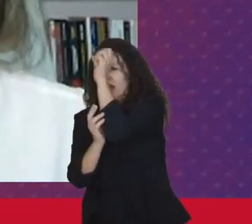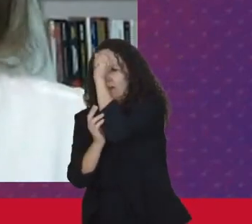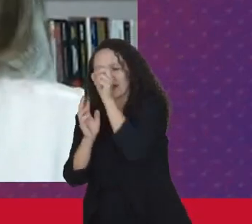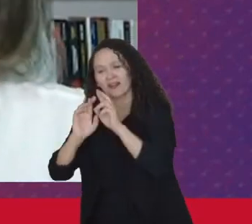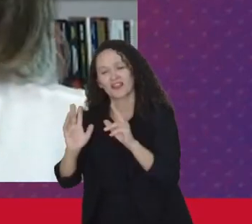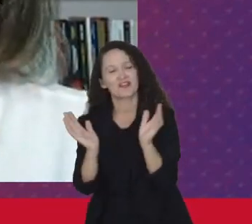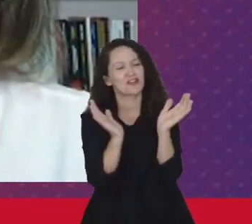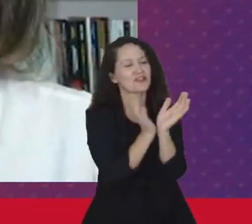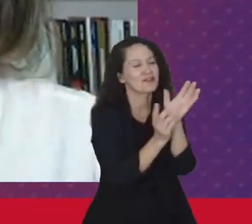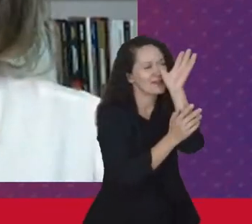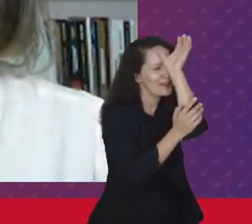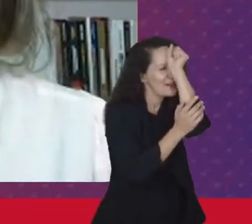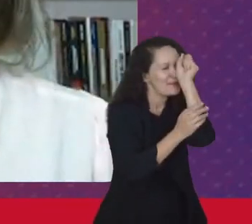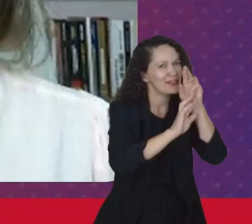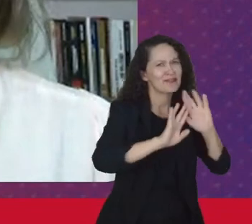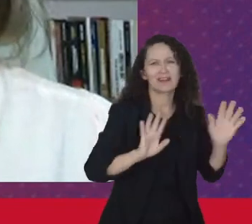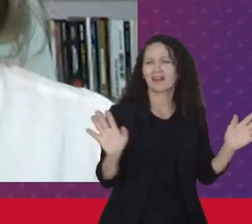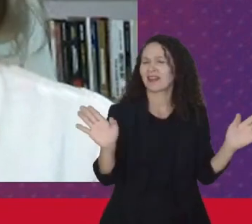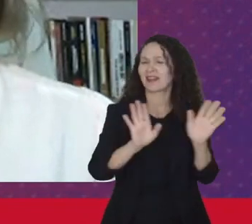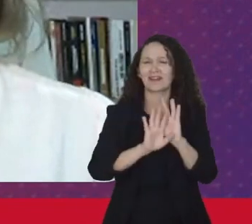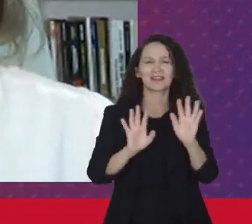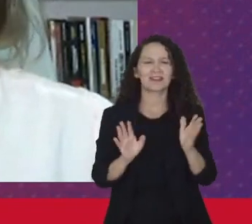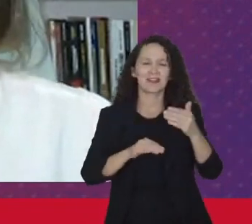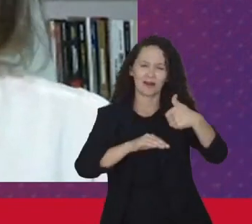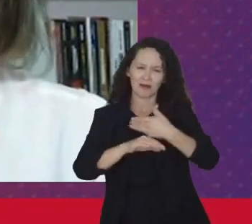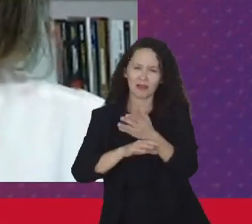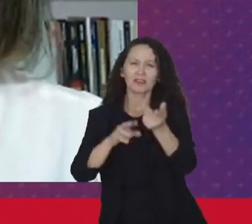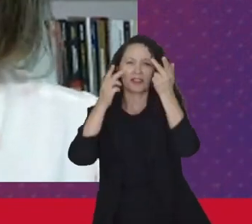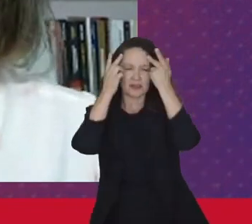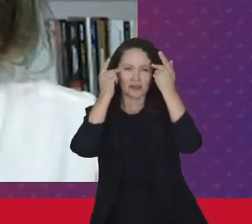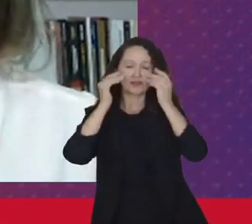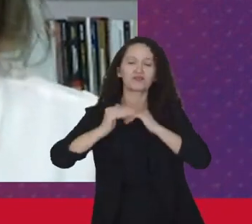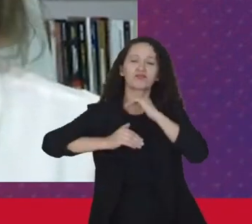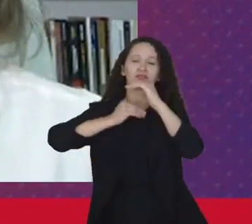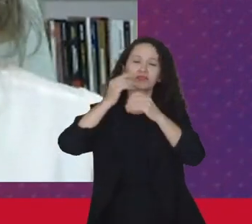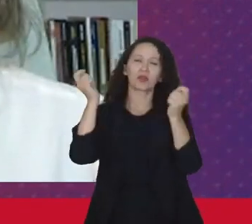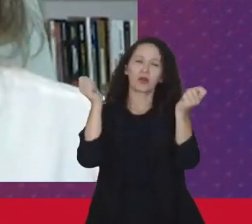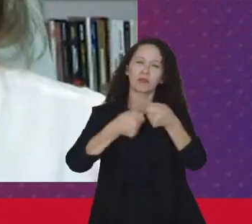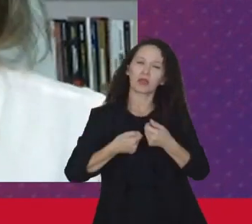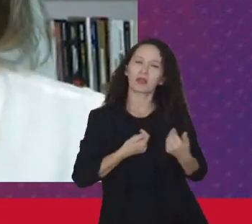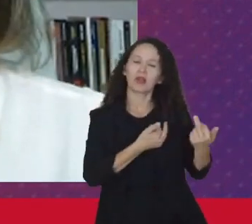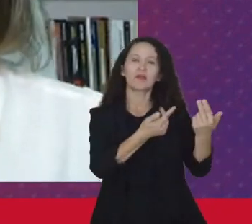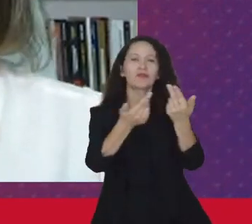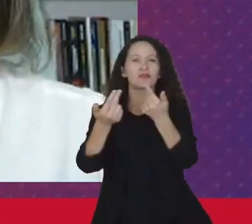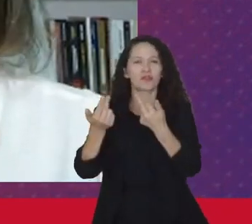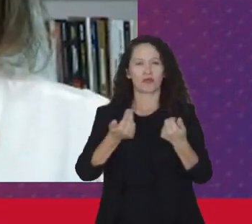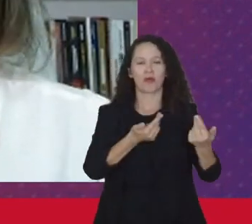aqueles que vão ter acesso ao ensino comum e desenvolver suas capacidades,